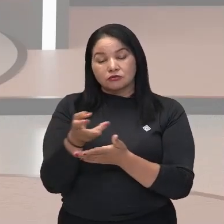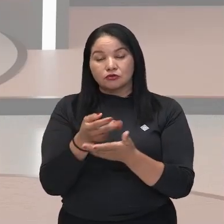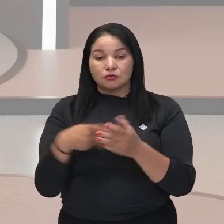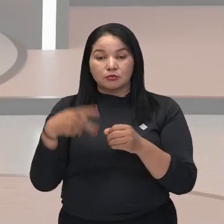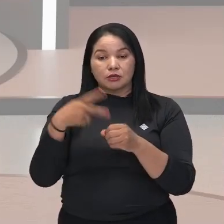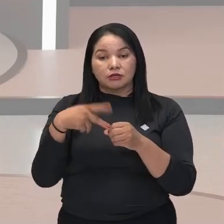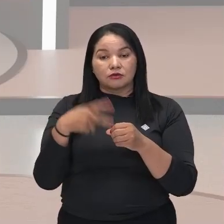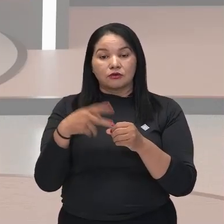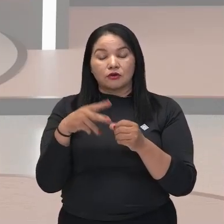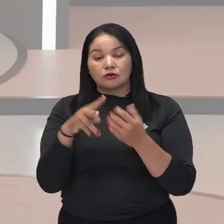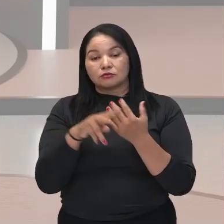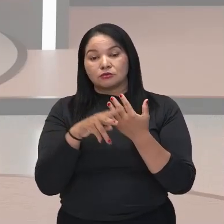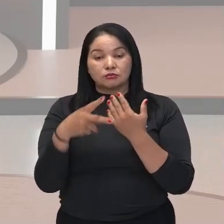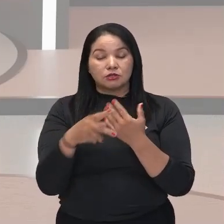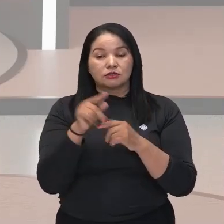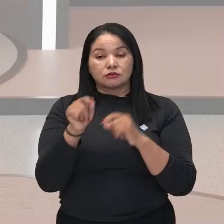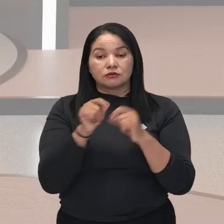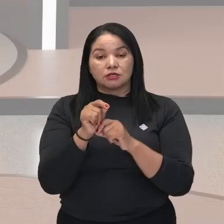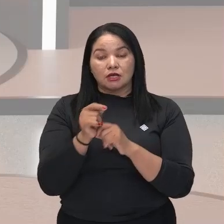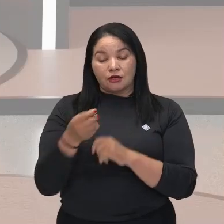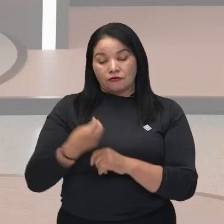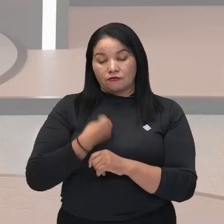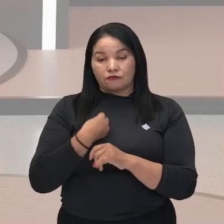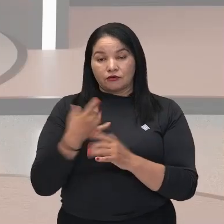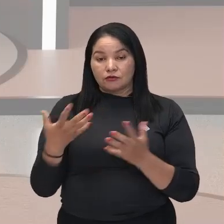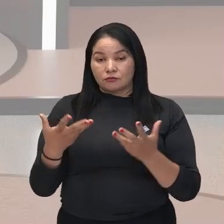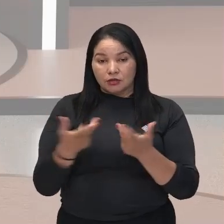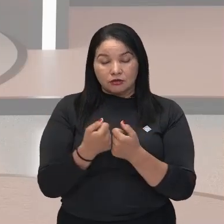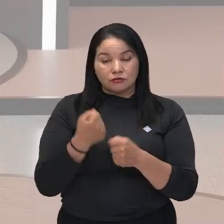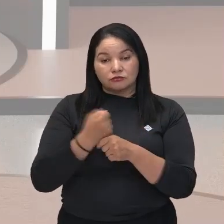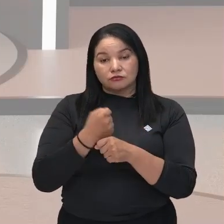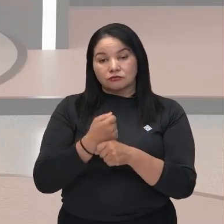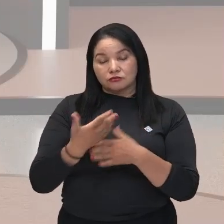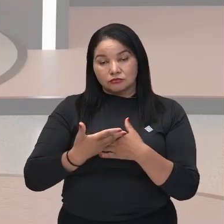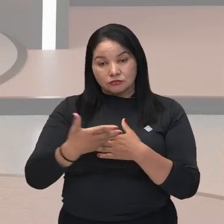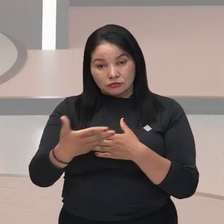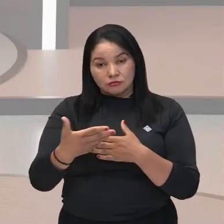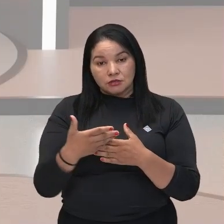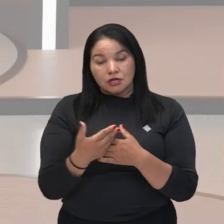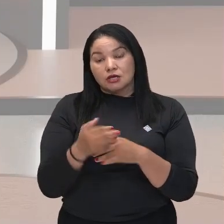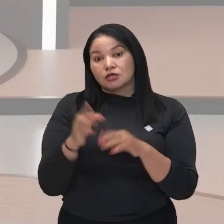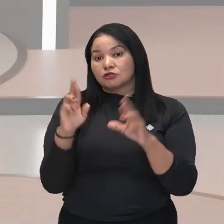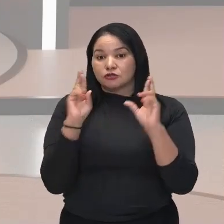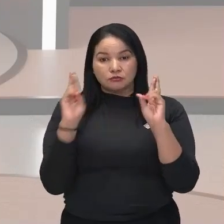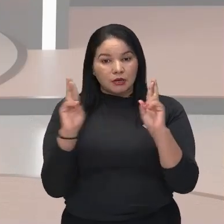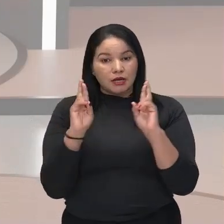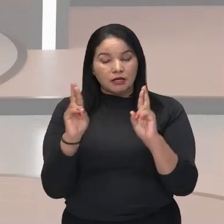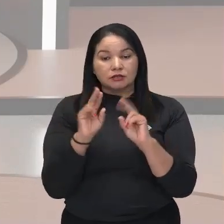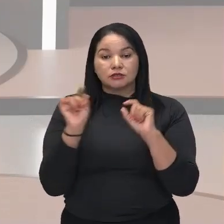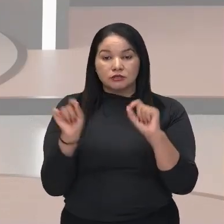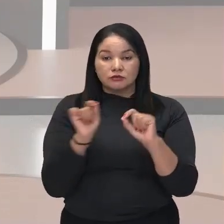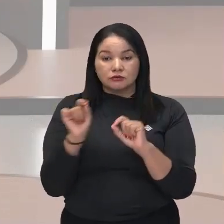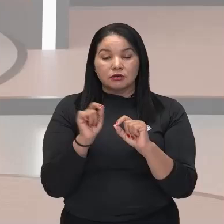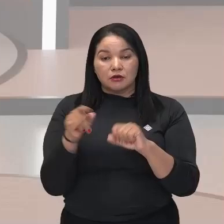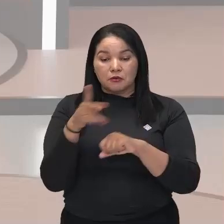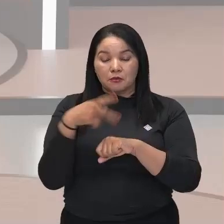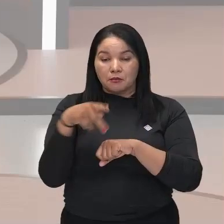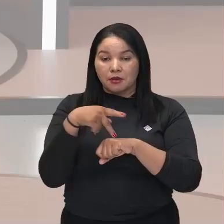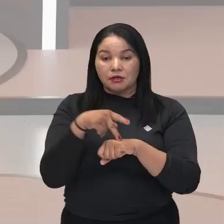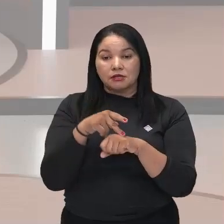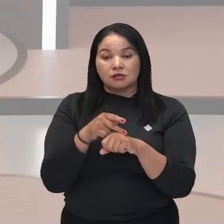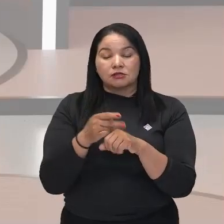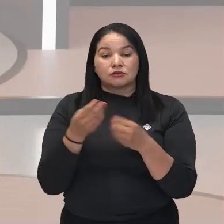perspectiva de melhorar a qualidade de vida com o passar dos anos. Espera-se, né, que esses países